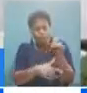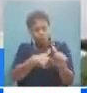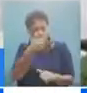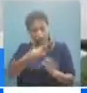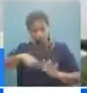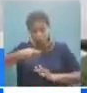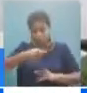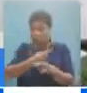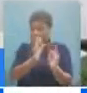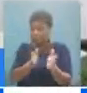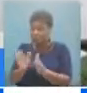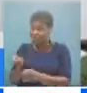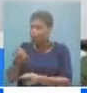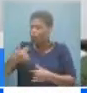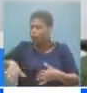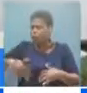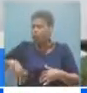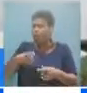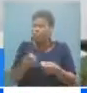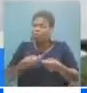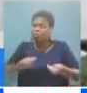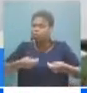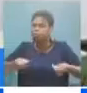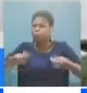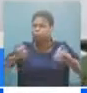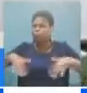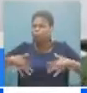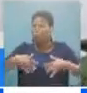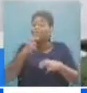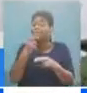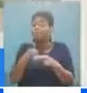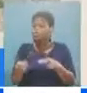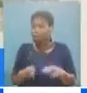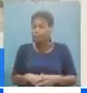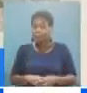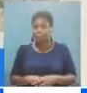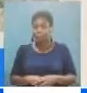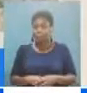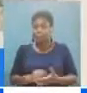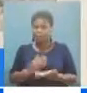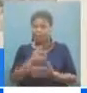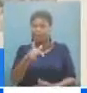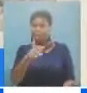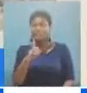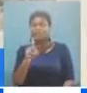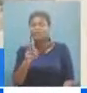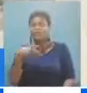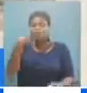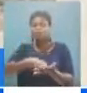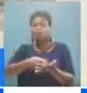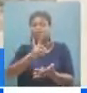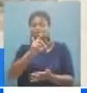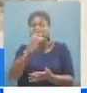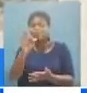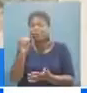recurso, porque é um processo muito caro, com custos muito elevados em termos de energia. Só aqui em São Vicente vamos investir cerca de 640